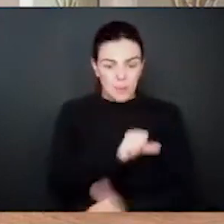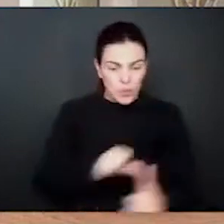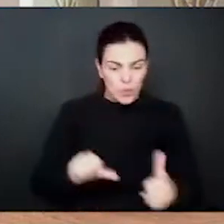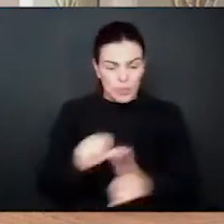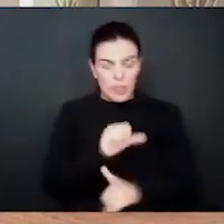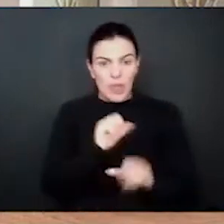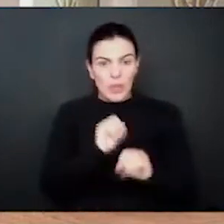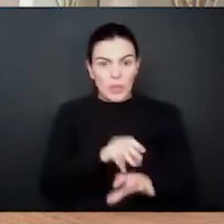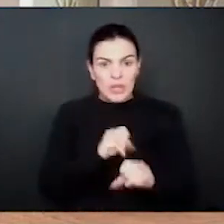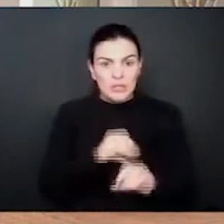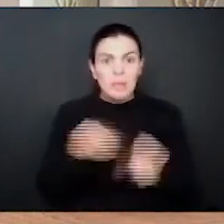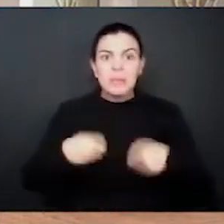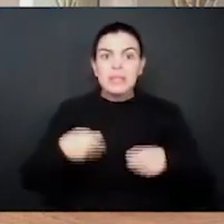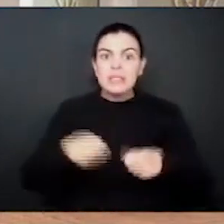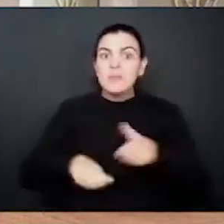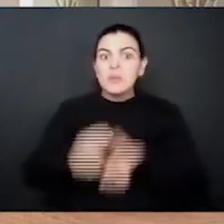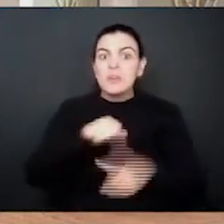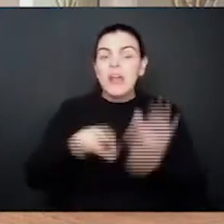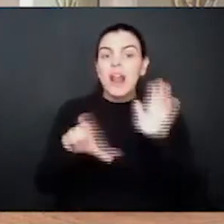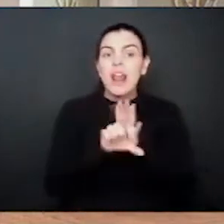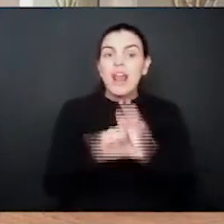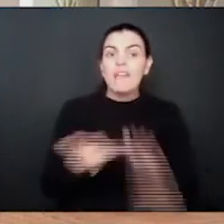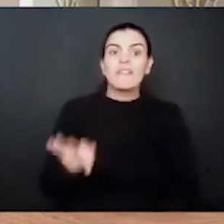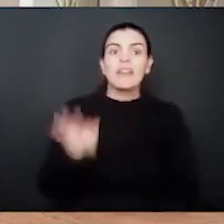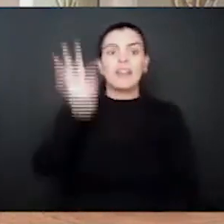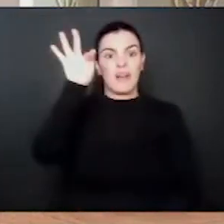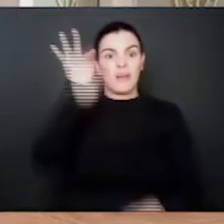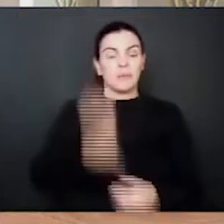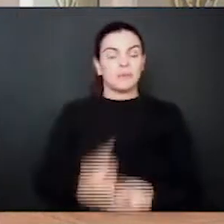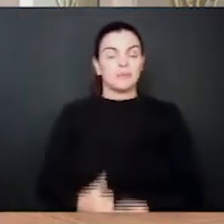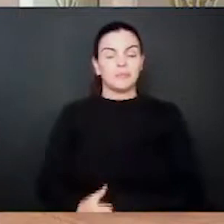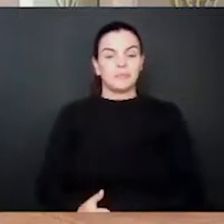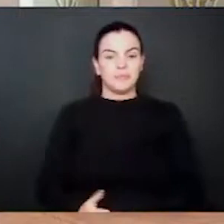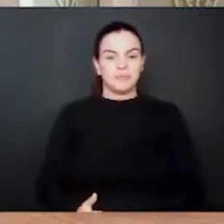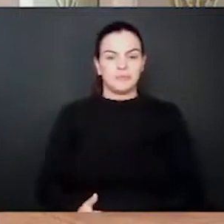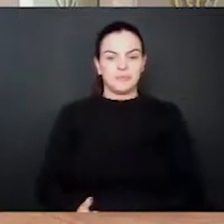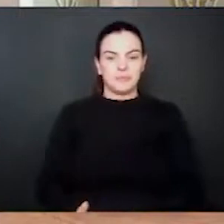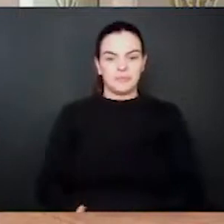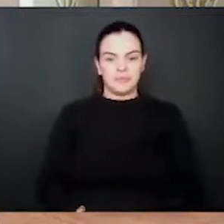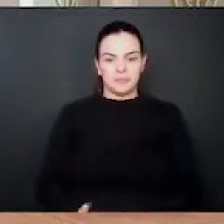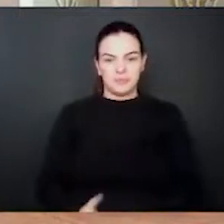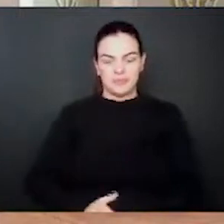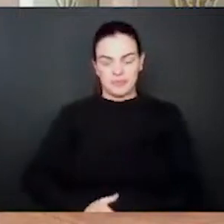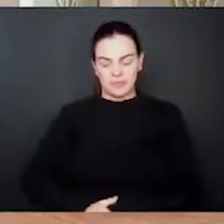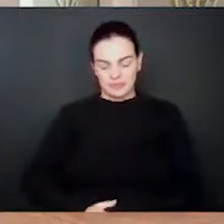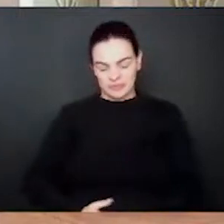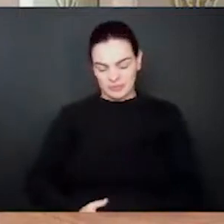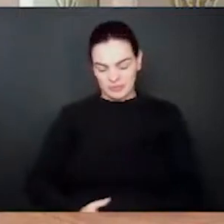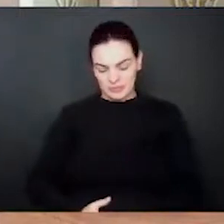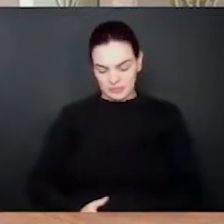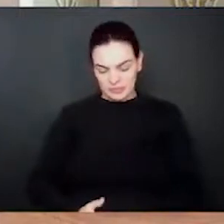legislação federal. O governo federal tem que participar de forma ativa na educação